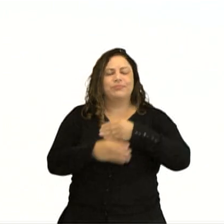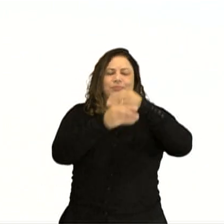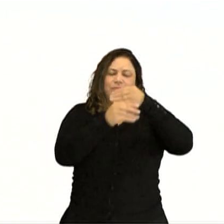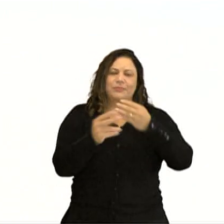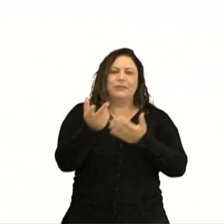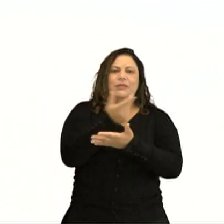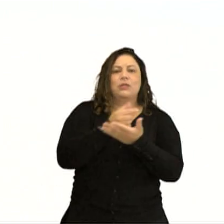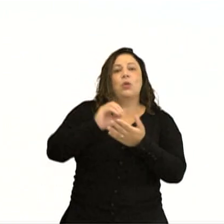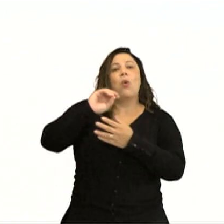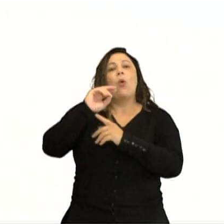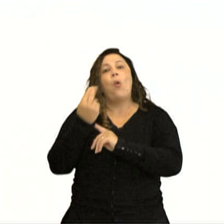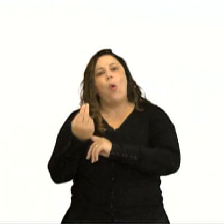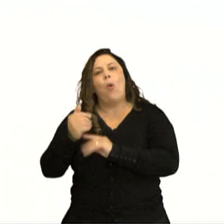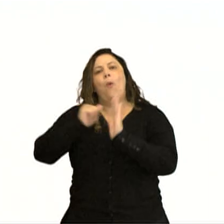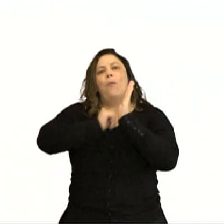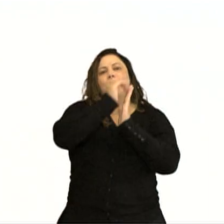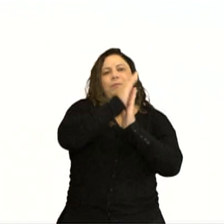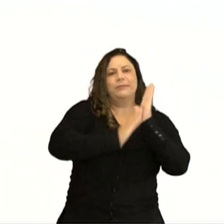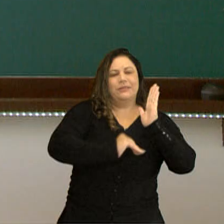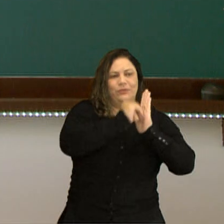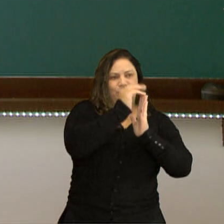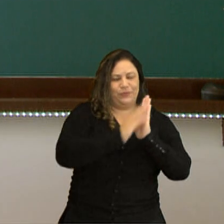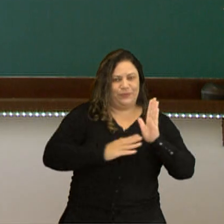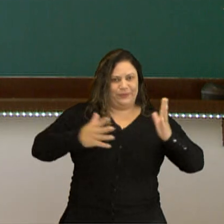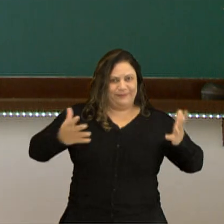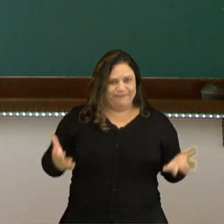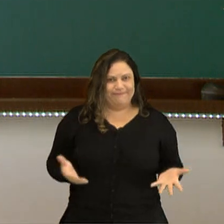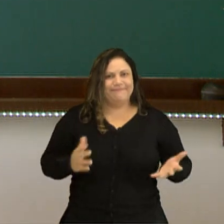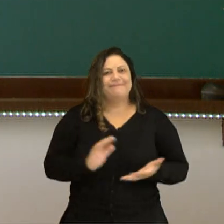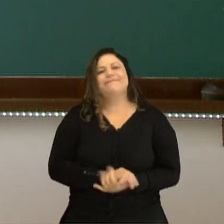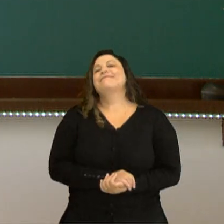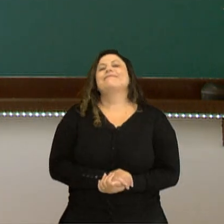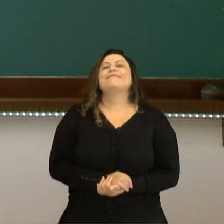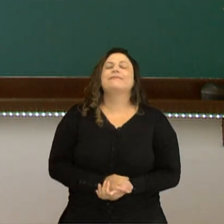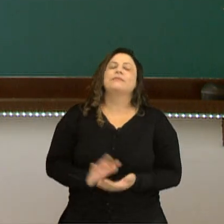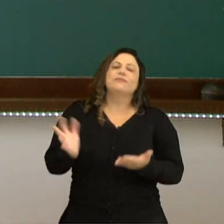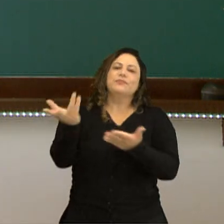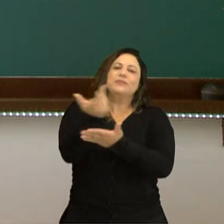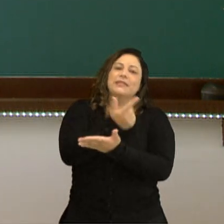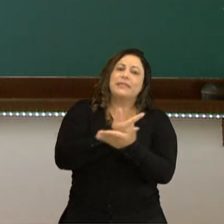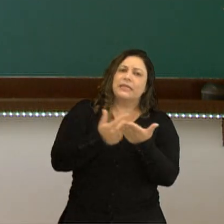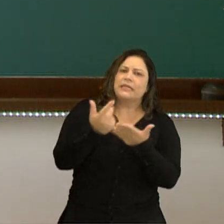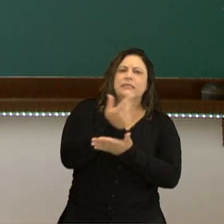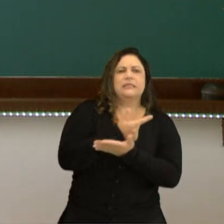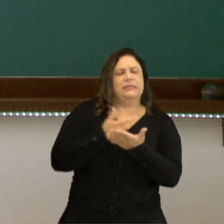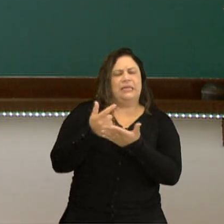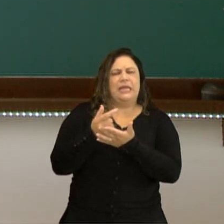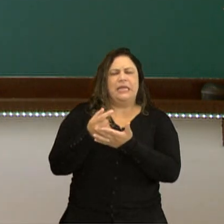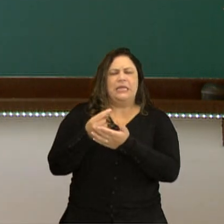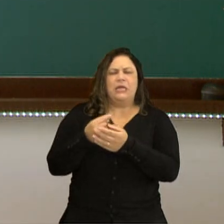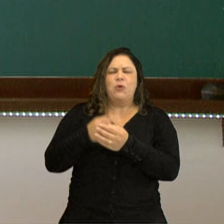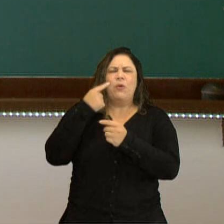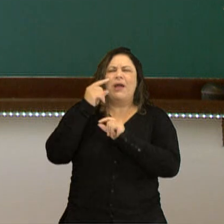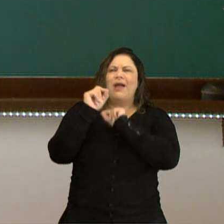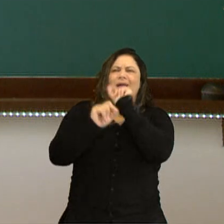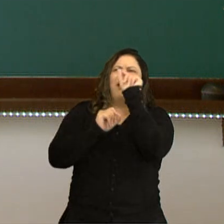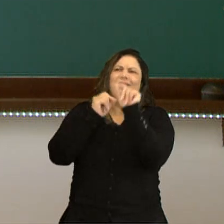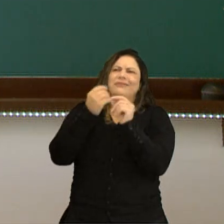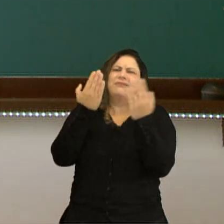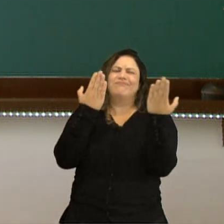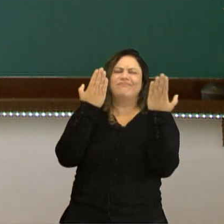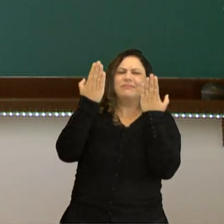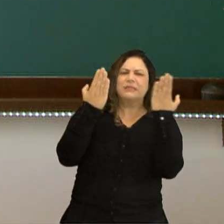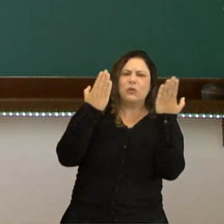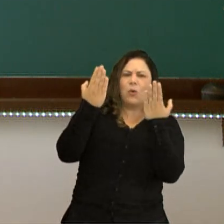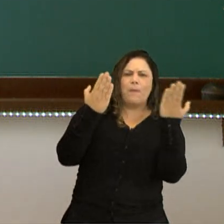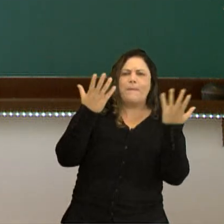pintura? Pessoal, quando a gente fala em desenho, para muitos de nós, é uma realidade muito distante, comparado a